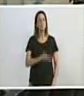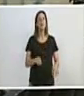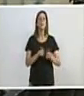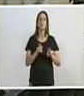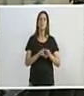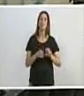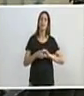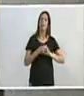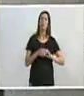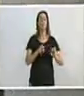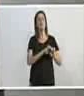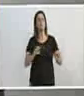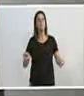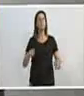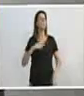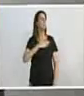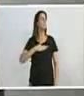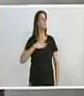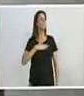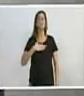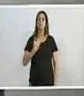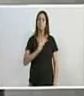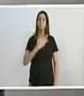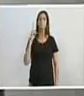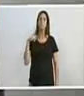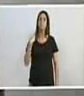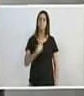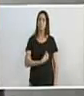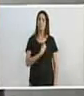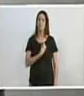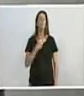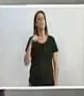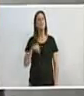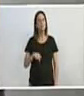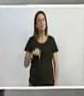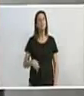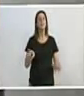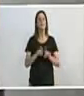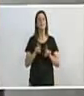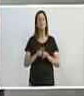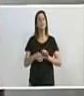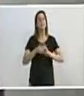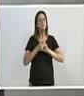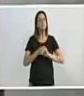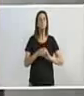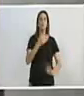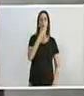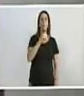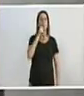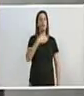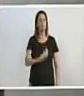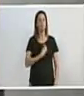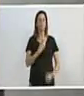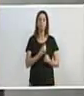diretora, saúdo os colegas vereadores que compõem o parlamento, saúdo os senhores e as senhoras que nos honram com a presença